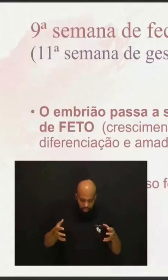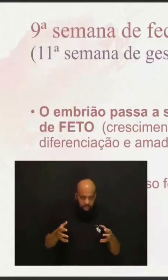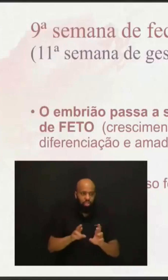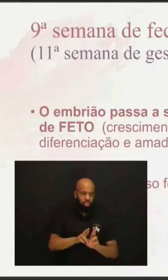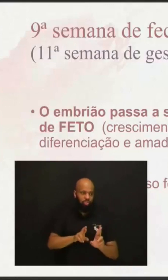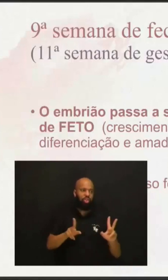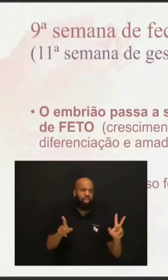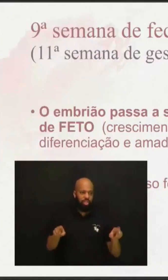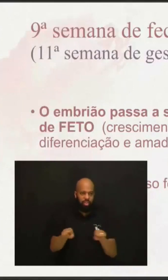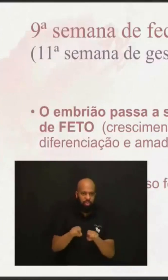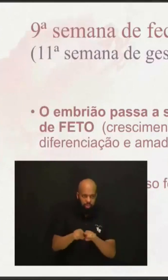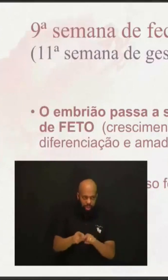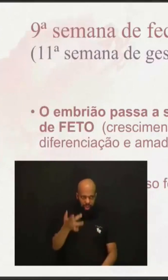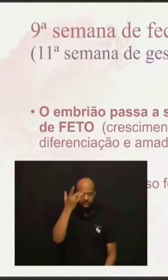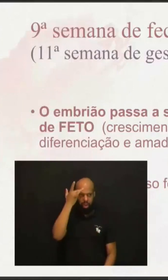diferenciação e amadurecimento.